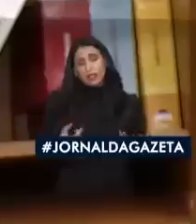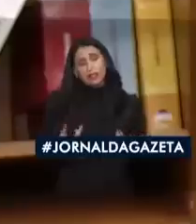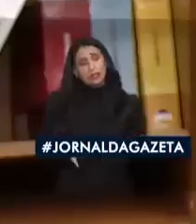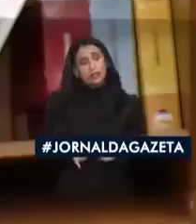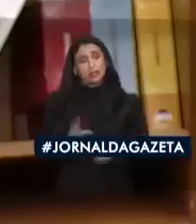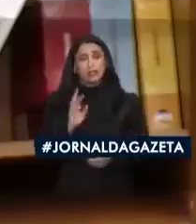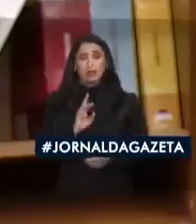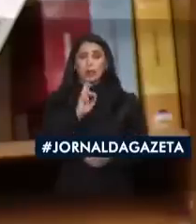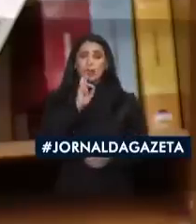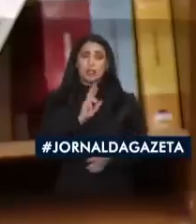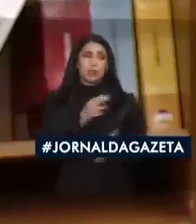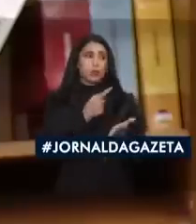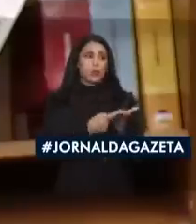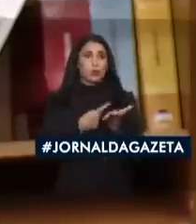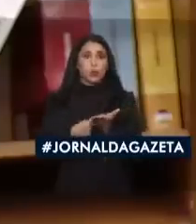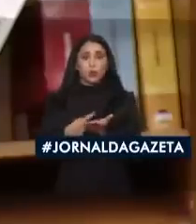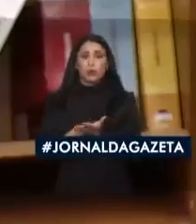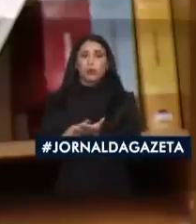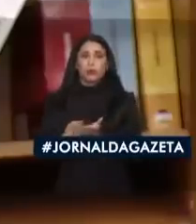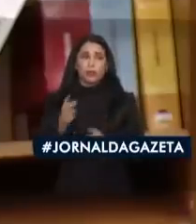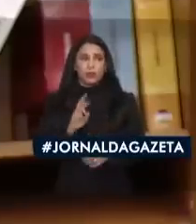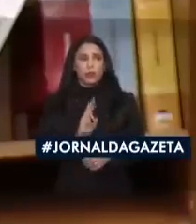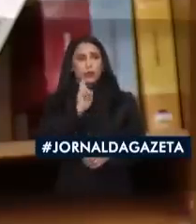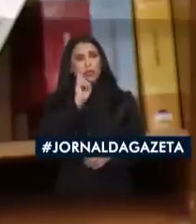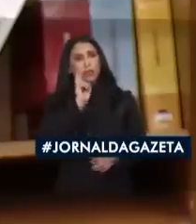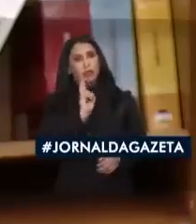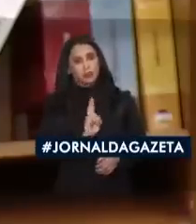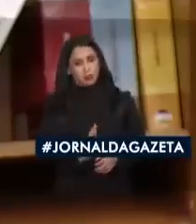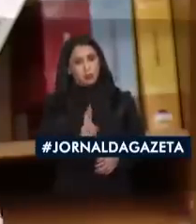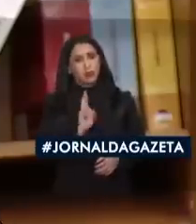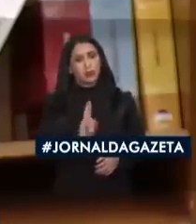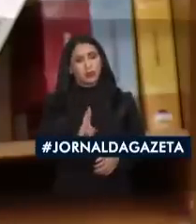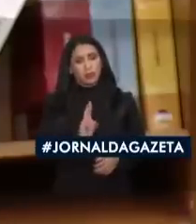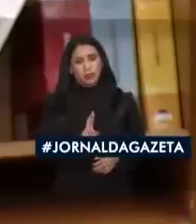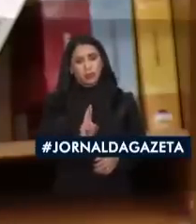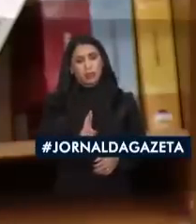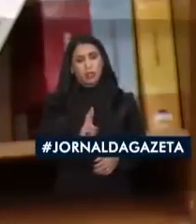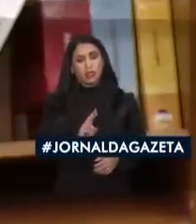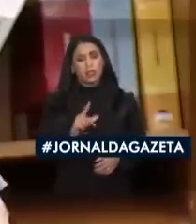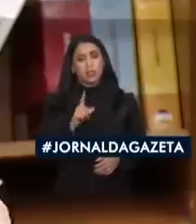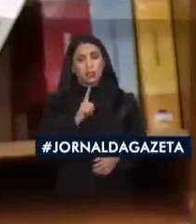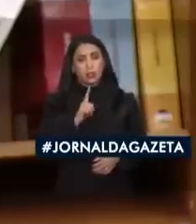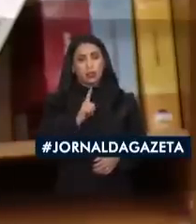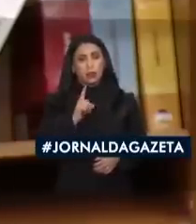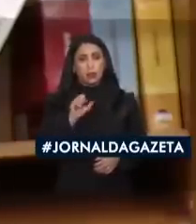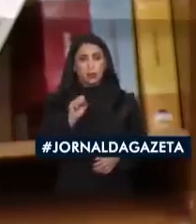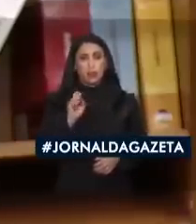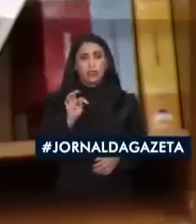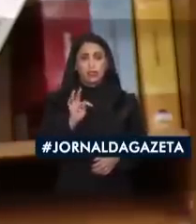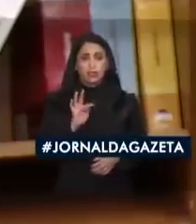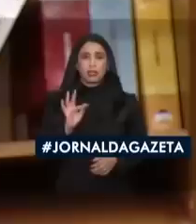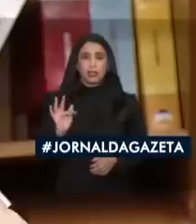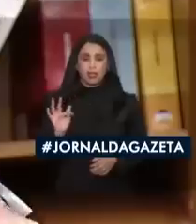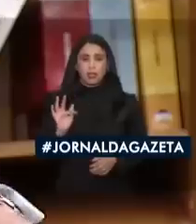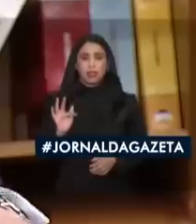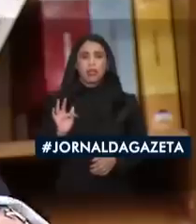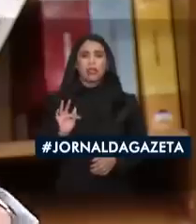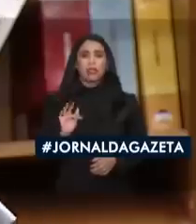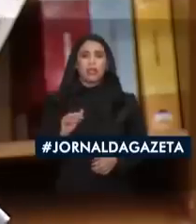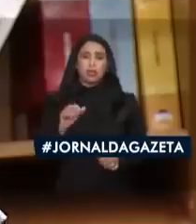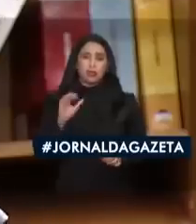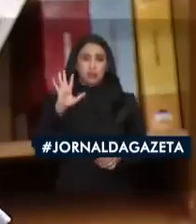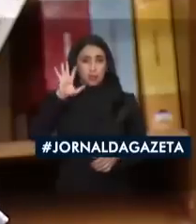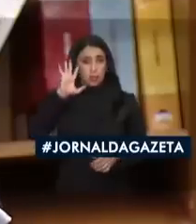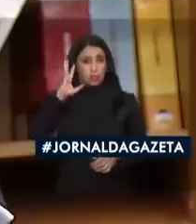Lewandowski deu o voto decisivo ao seguir o entendimento da relatora e presidente da corte Ministra Rosa Weber contra as